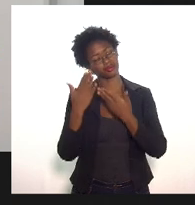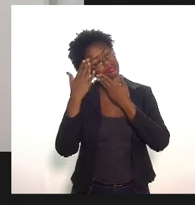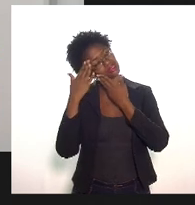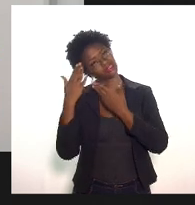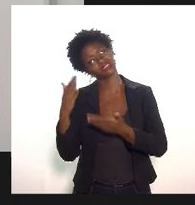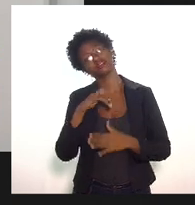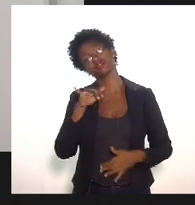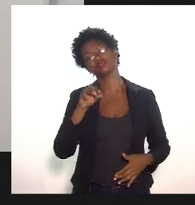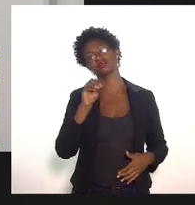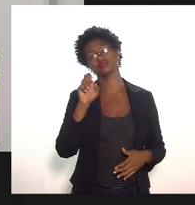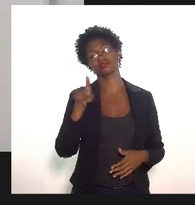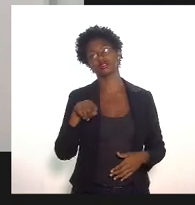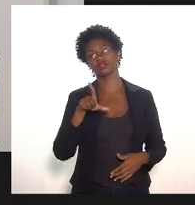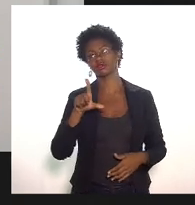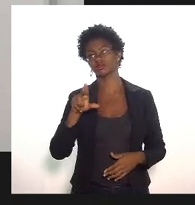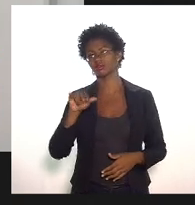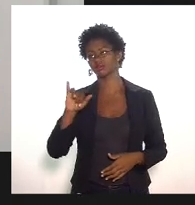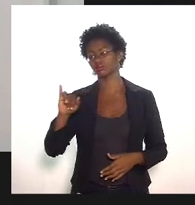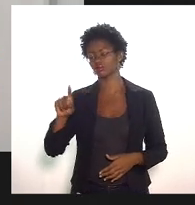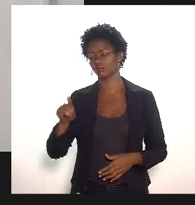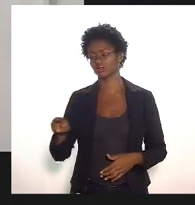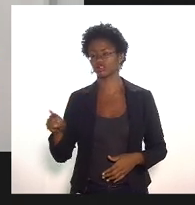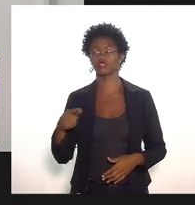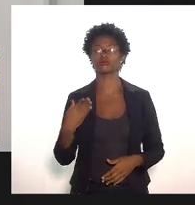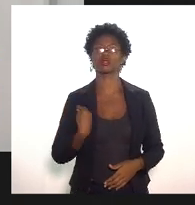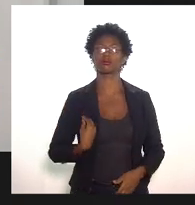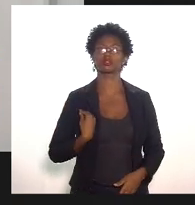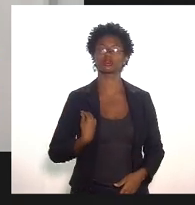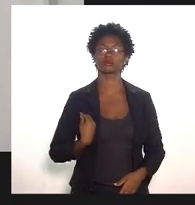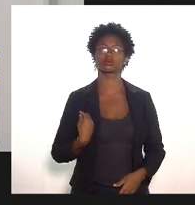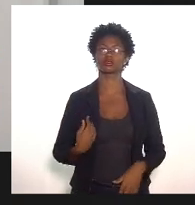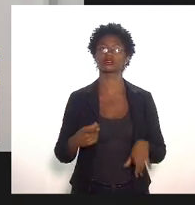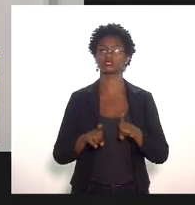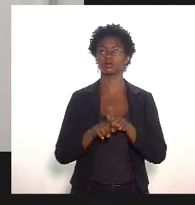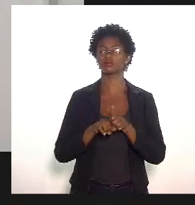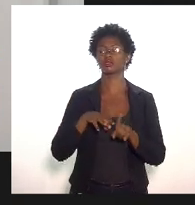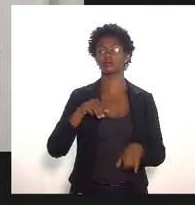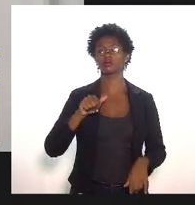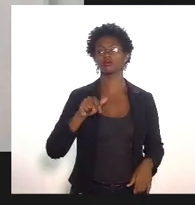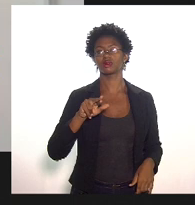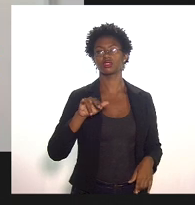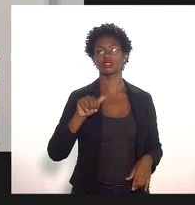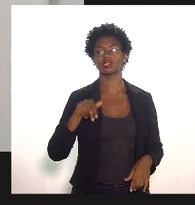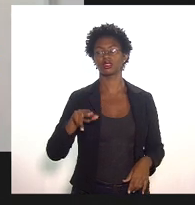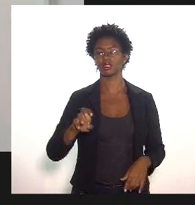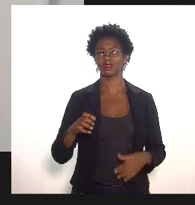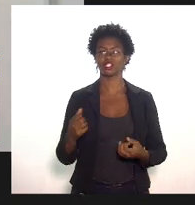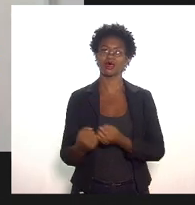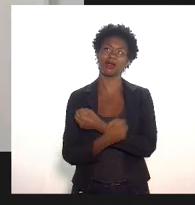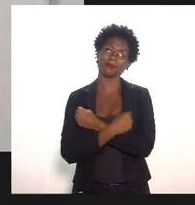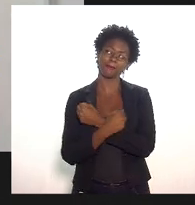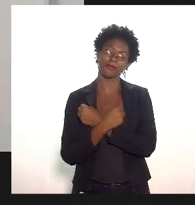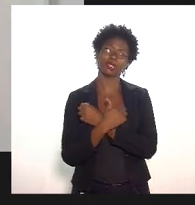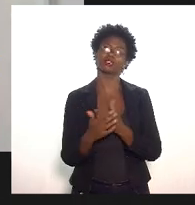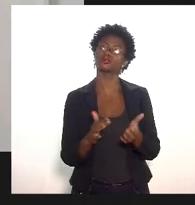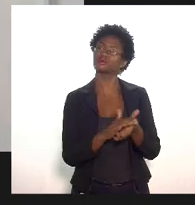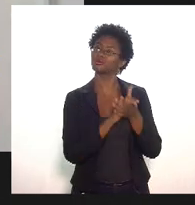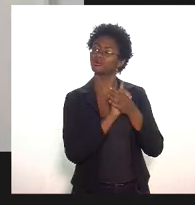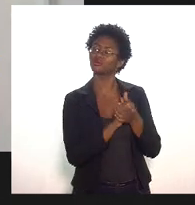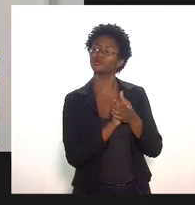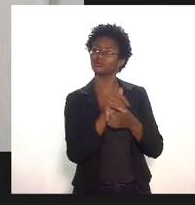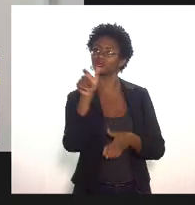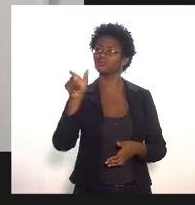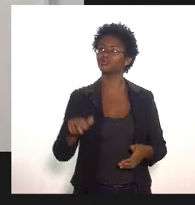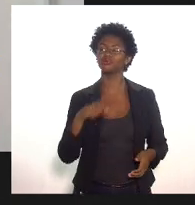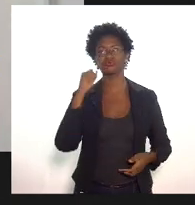José Luiz, pela sua participação e Mariane também. Leve aí nossos abraços e cumprimentos ao senador e a